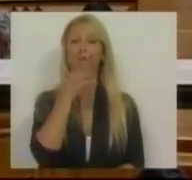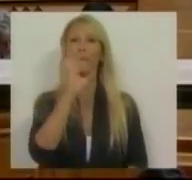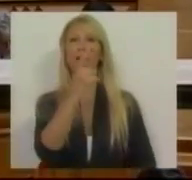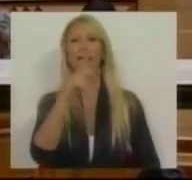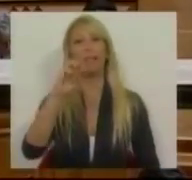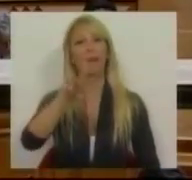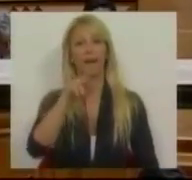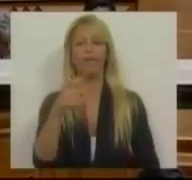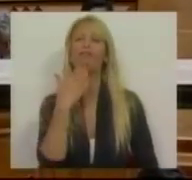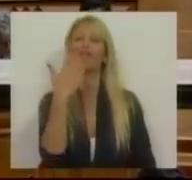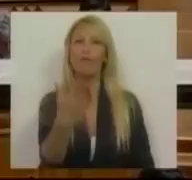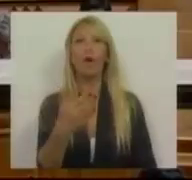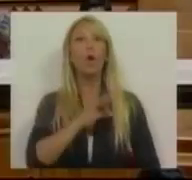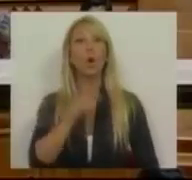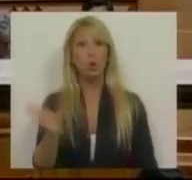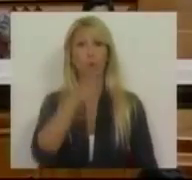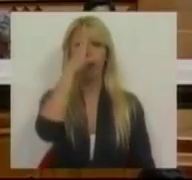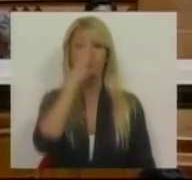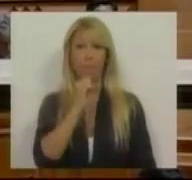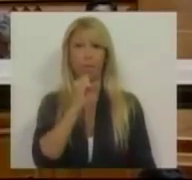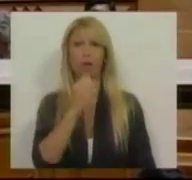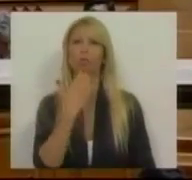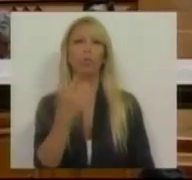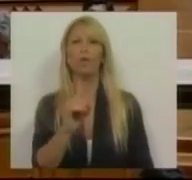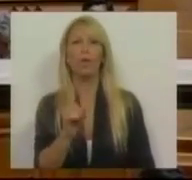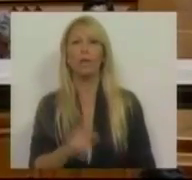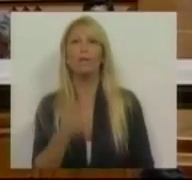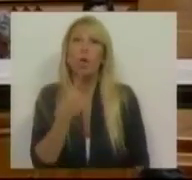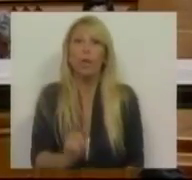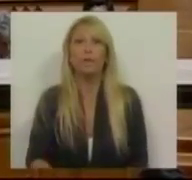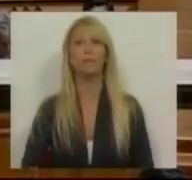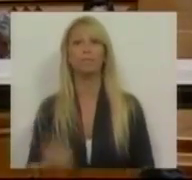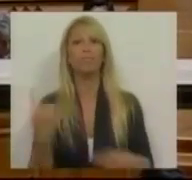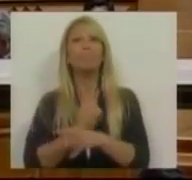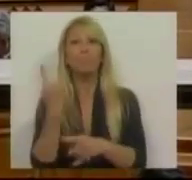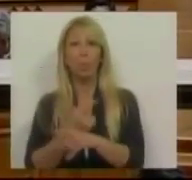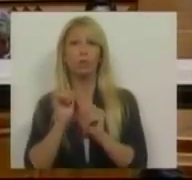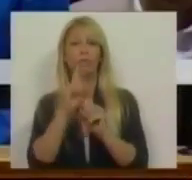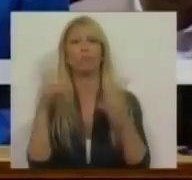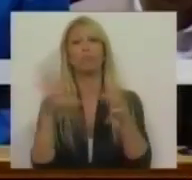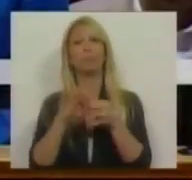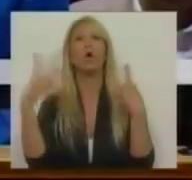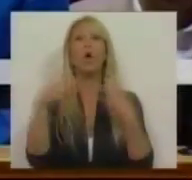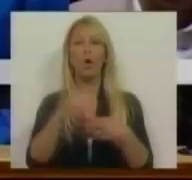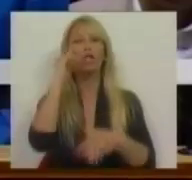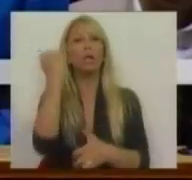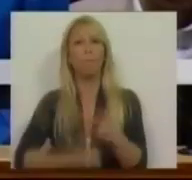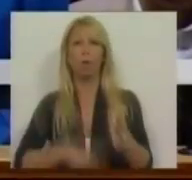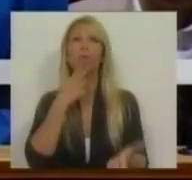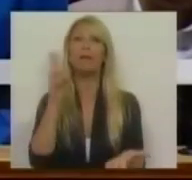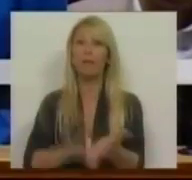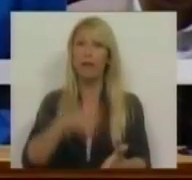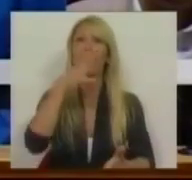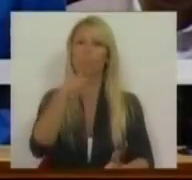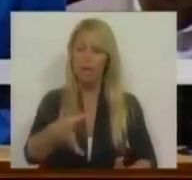Sr. Primeiro-Ministro não disse absolutamente nada sobre corte de impostos, na verdade. Na verdade, diz que está a